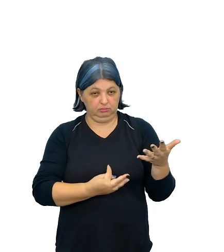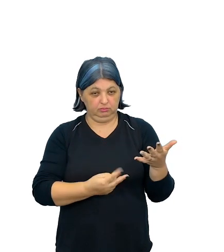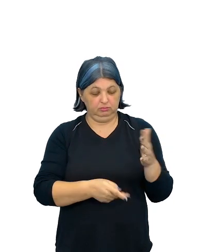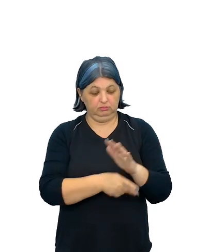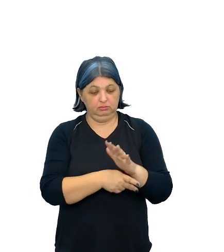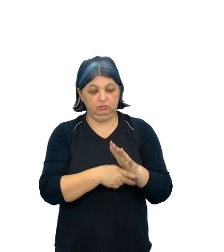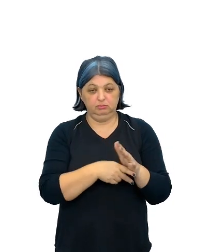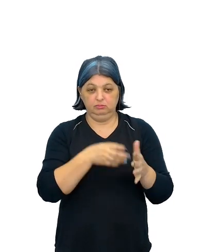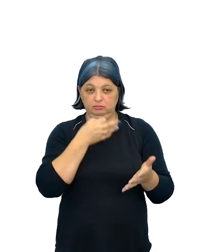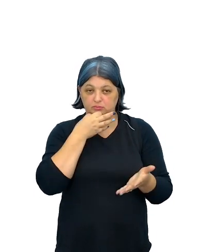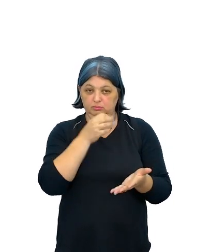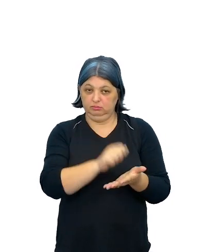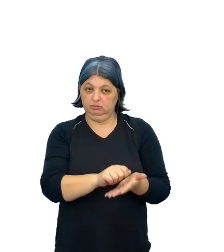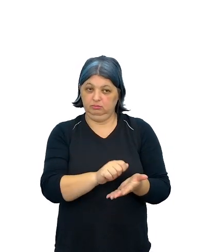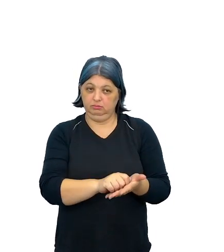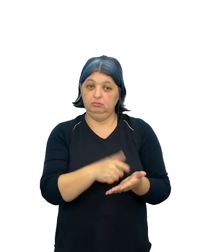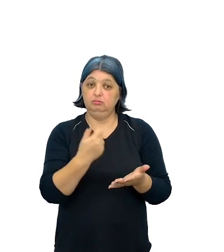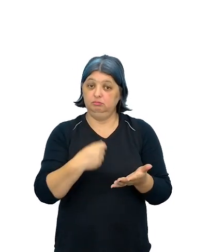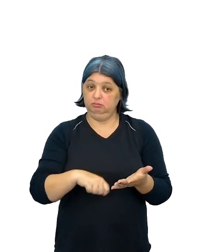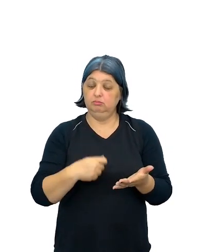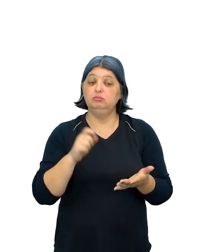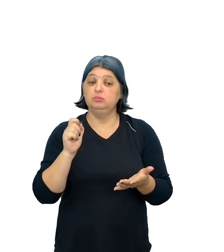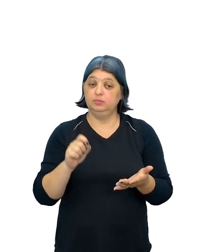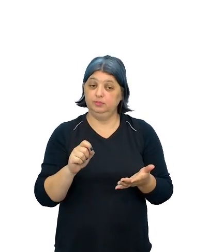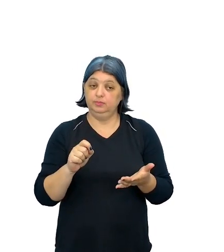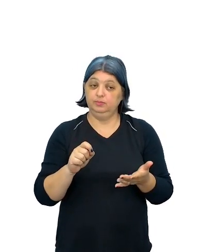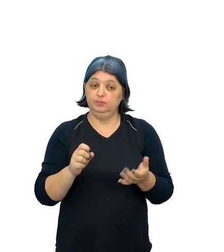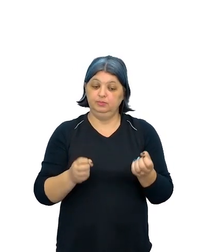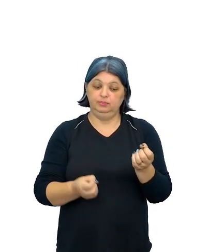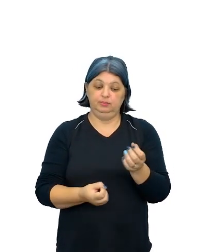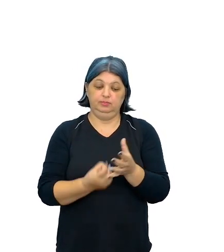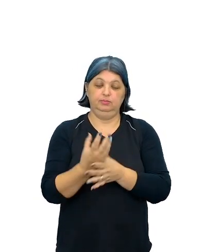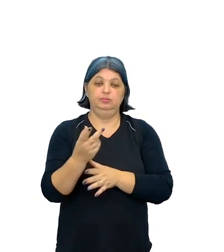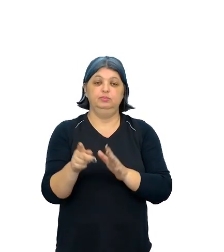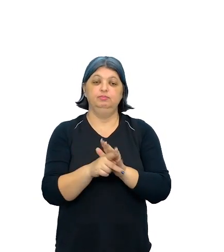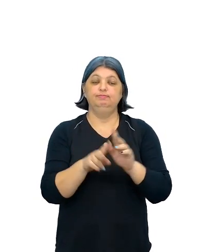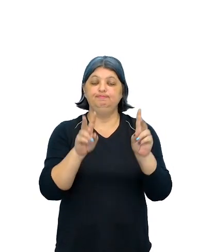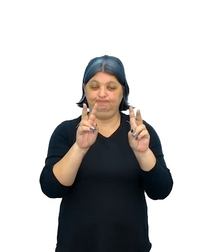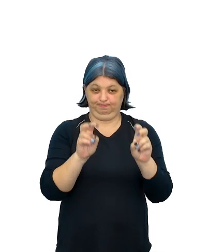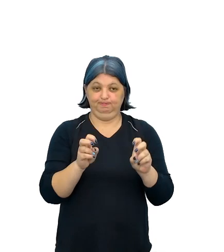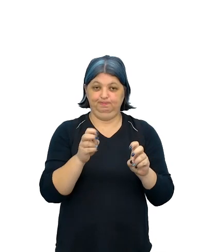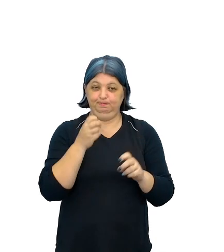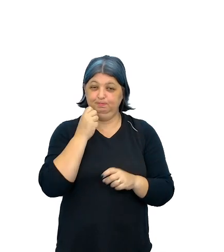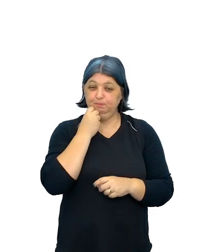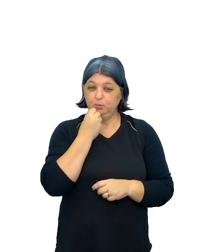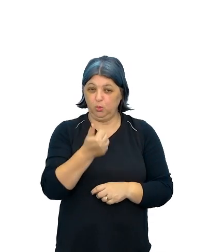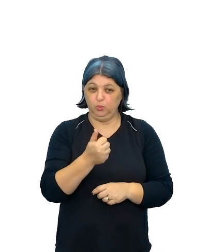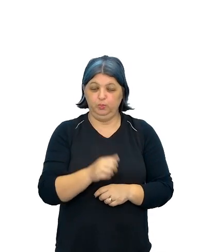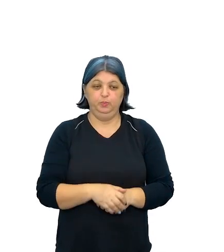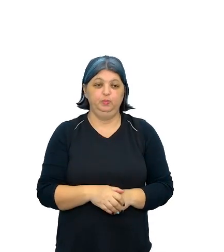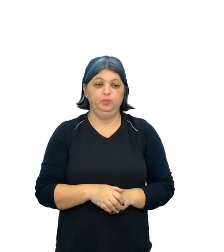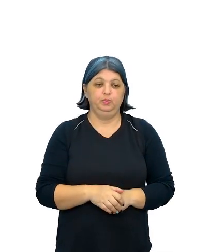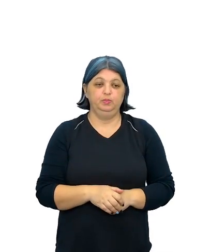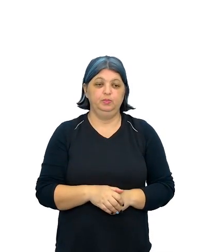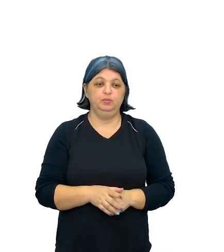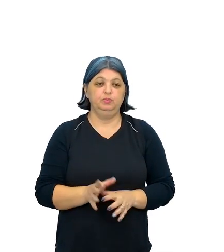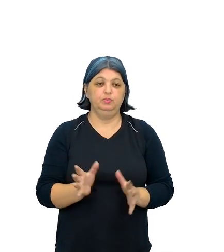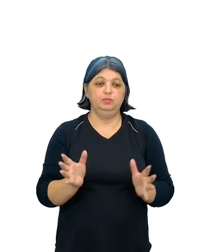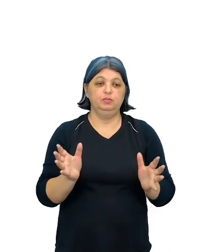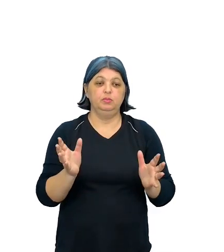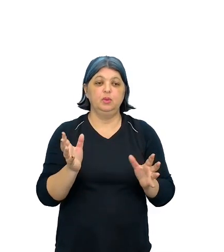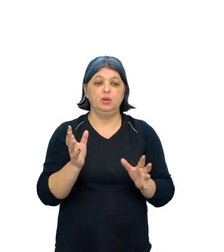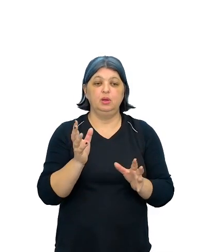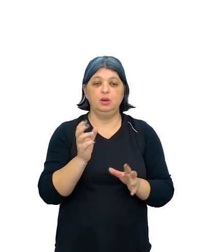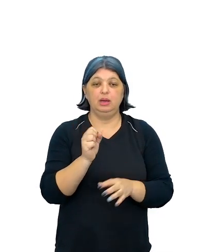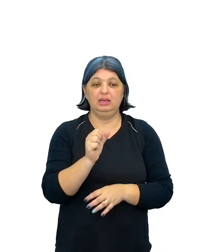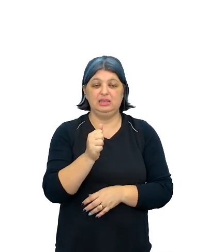artigo de opinião, é necessário até a criação de um bom título, né? Para a sequência